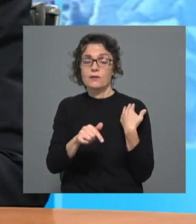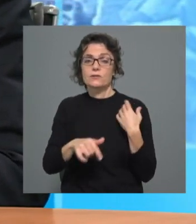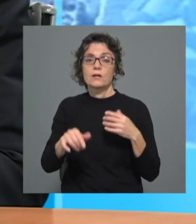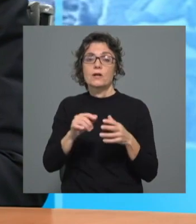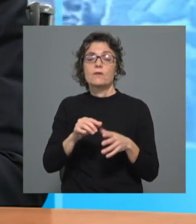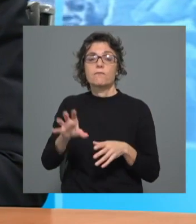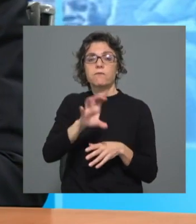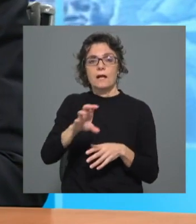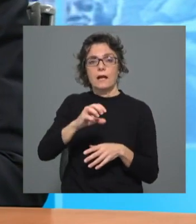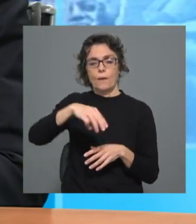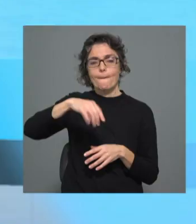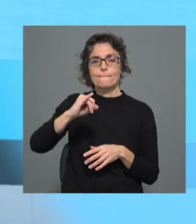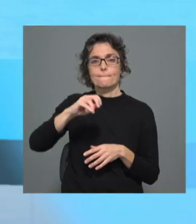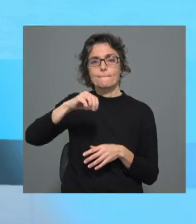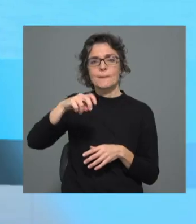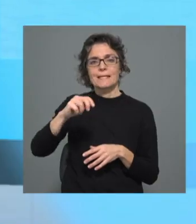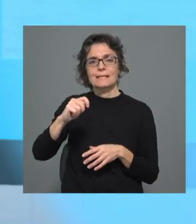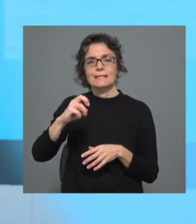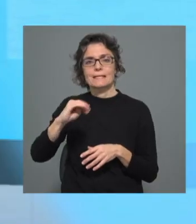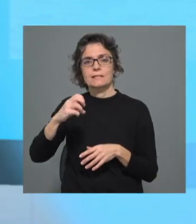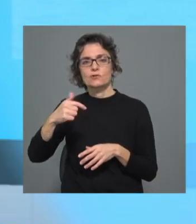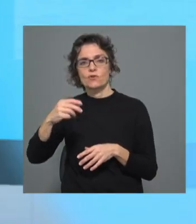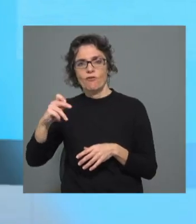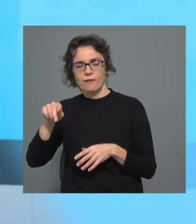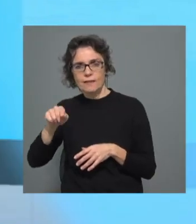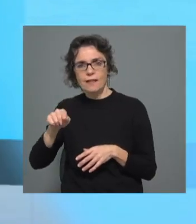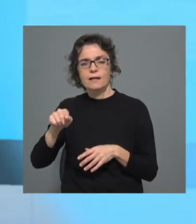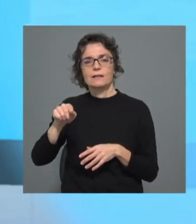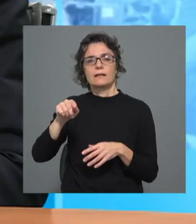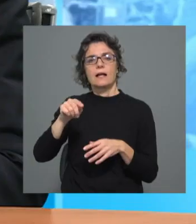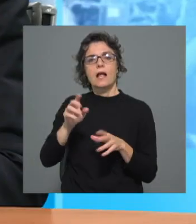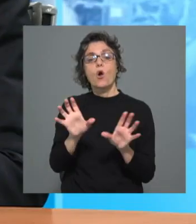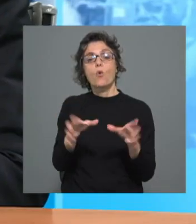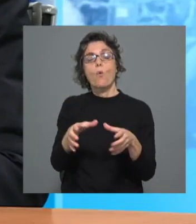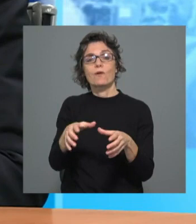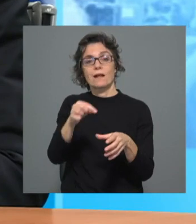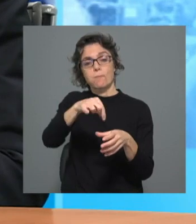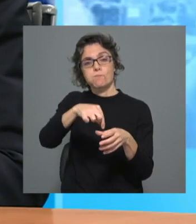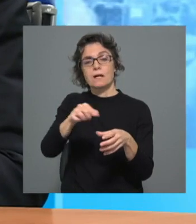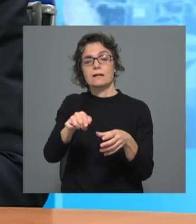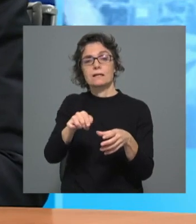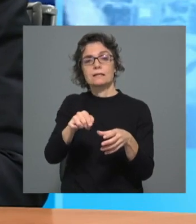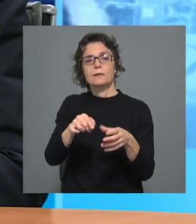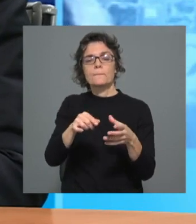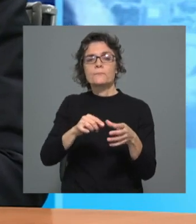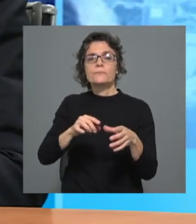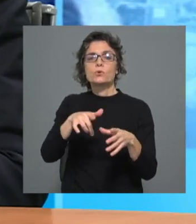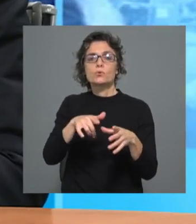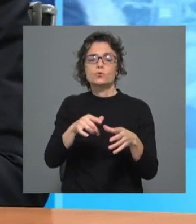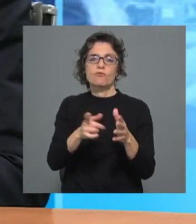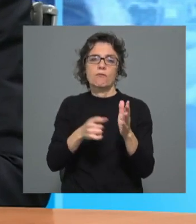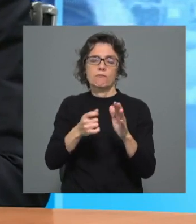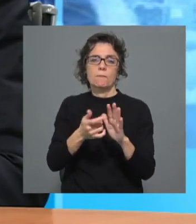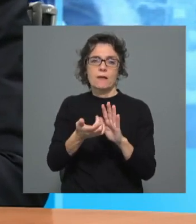Minnesota, e foram comunidades que são de raiz indígenas dos Estados